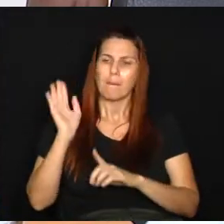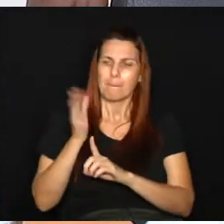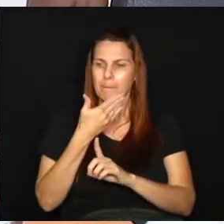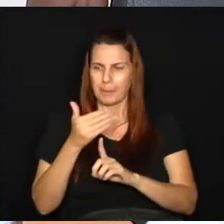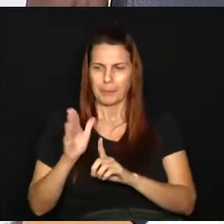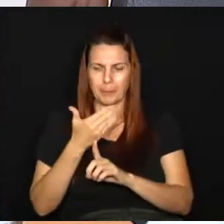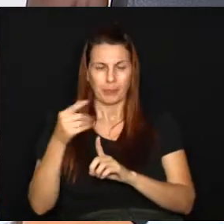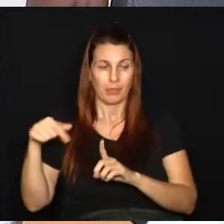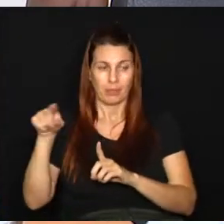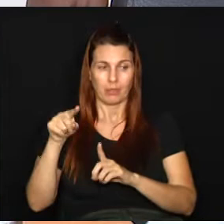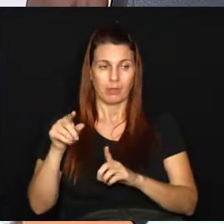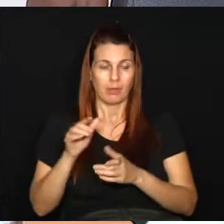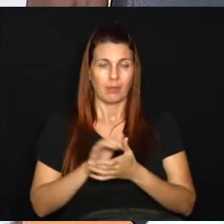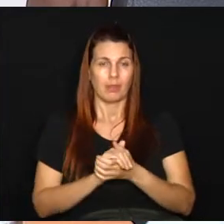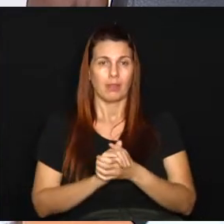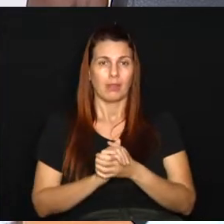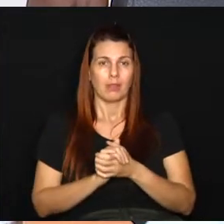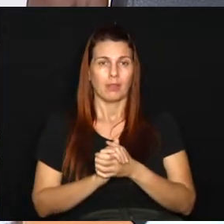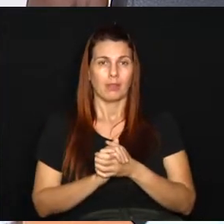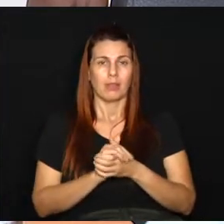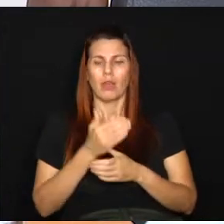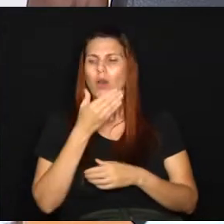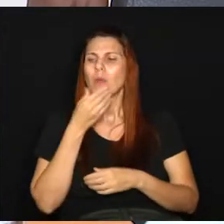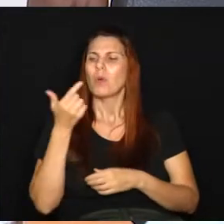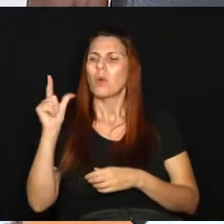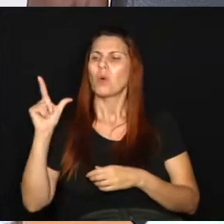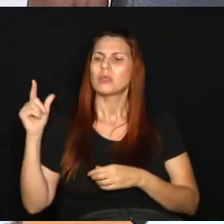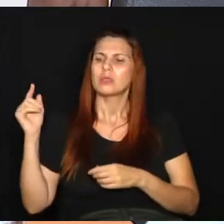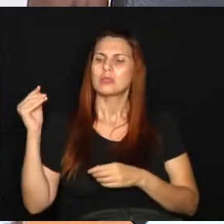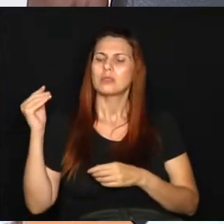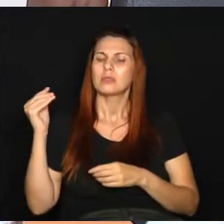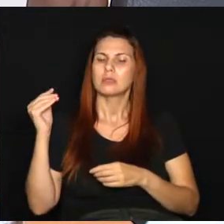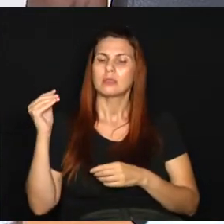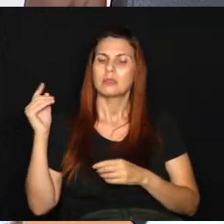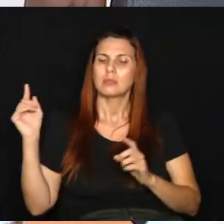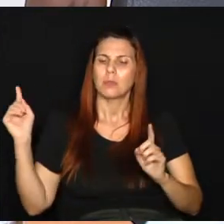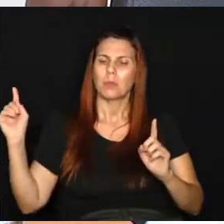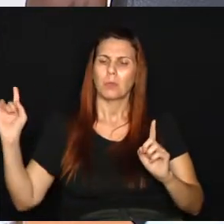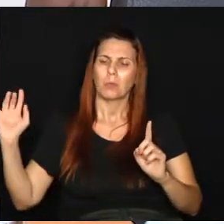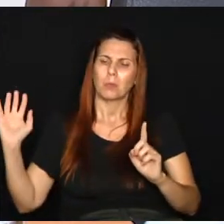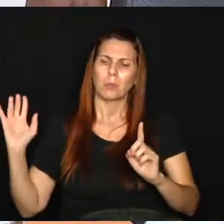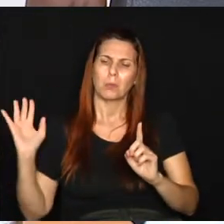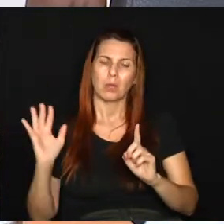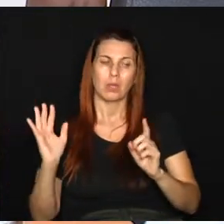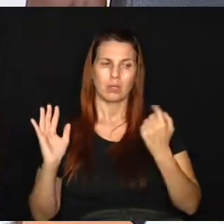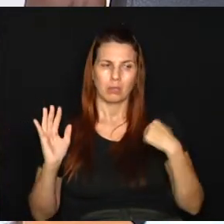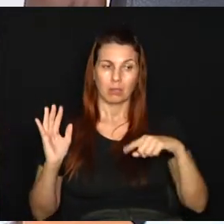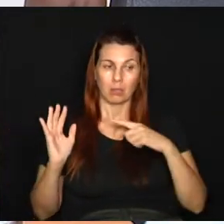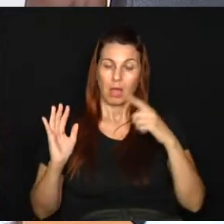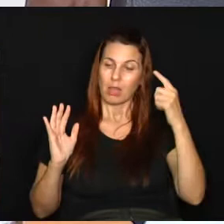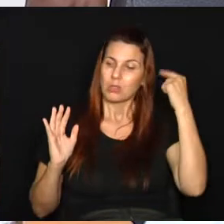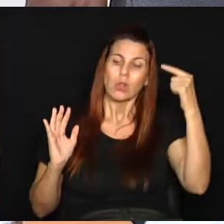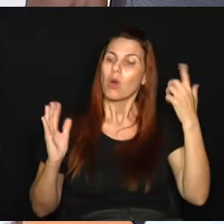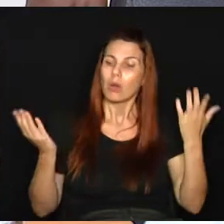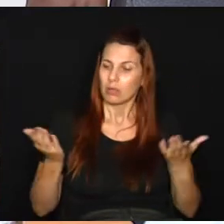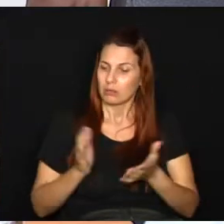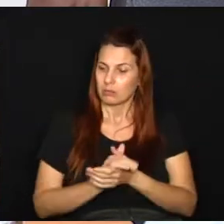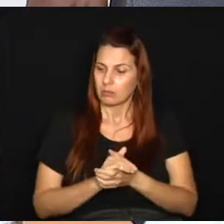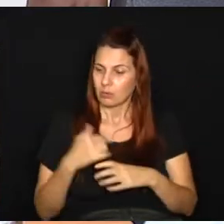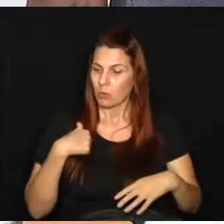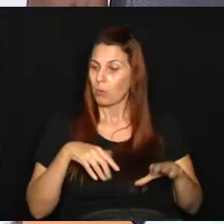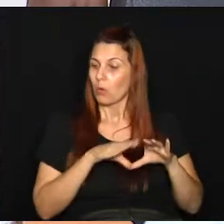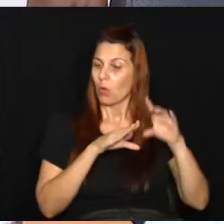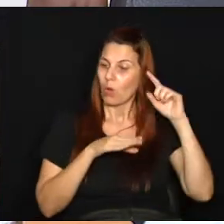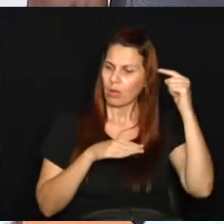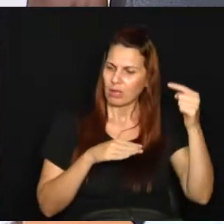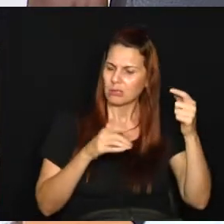bom, né? E veio outros lá se meter, de onde era nós. Aí eu só falei assim, é as loucas. Aí ele olhou, mas